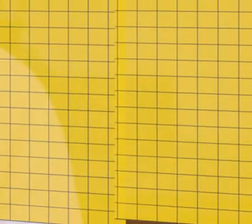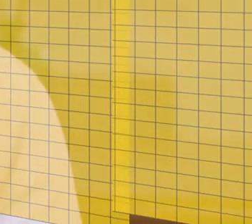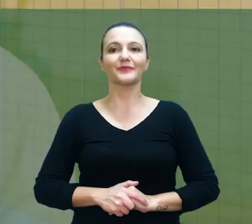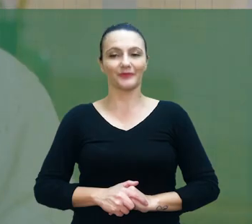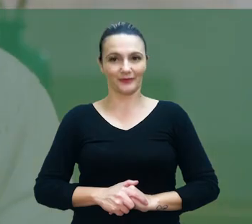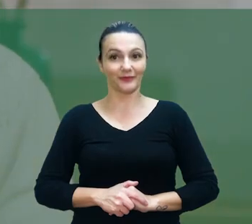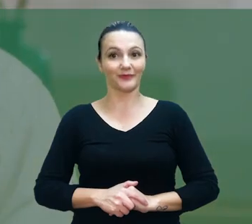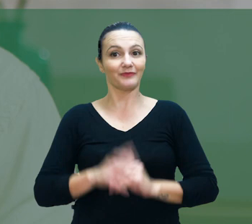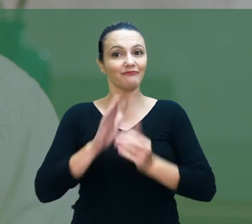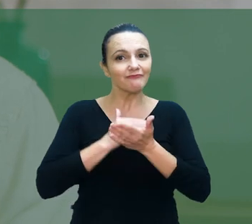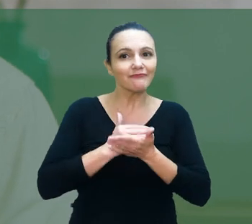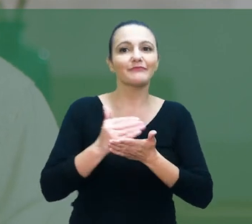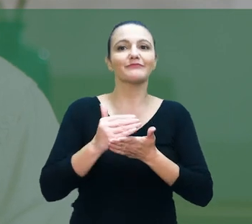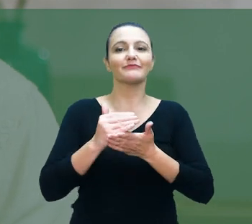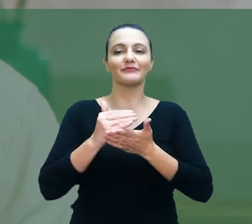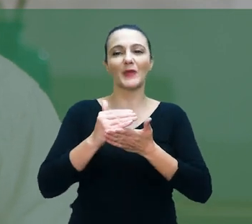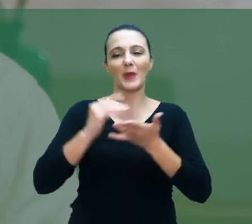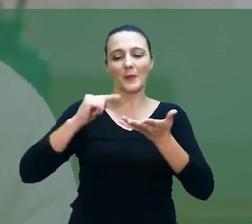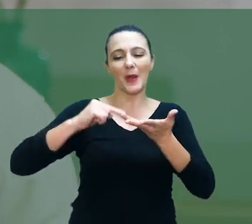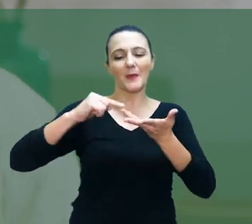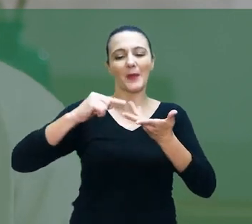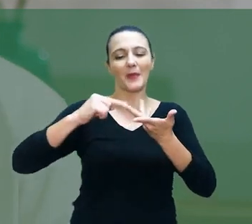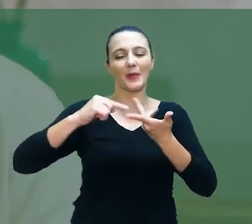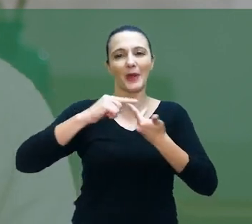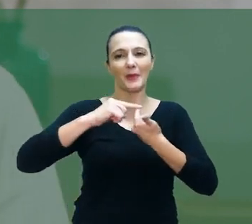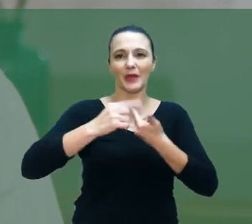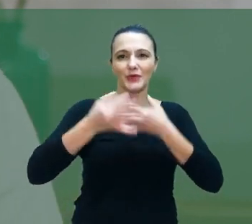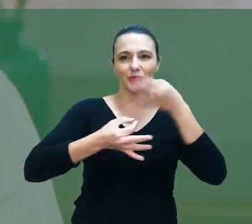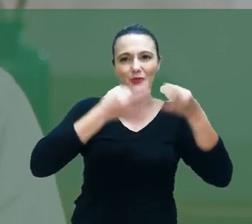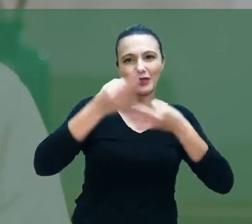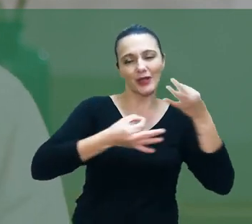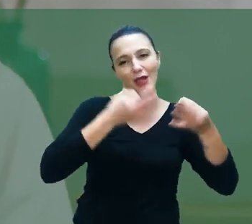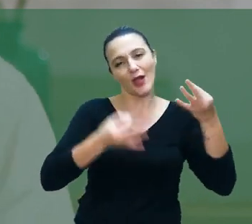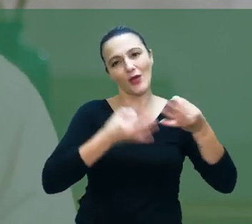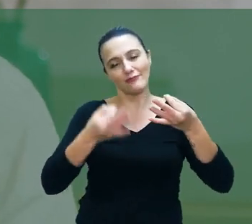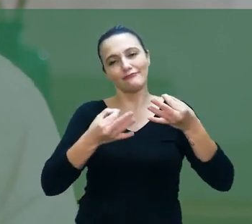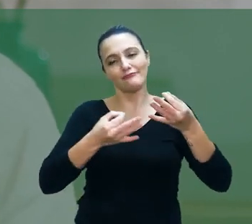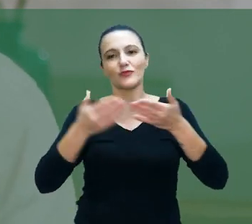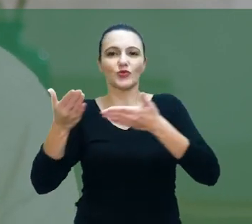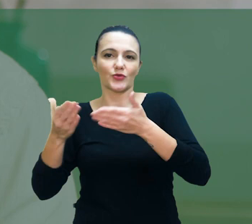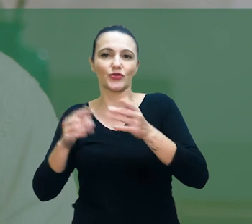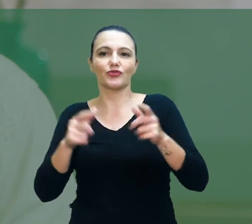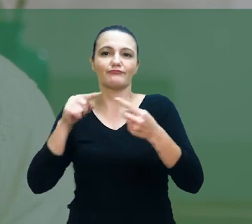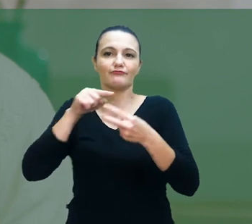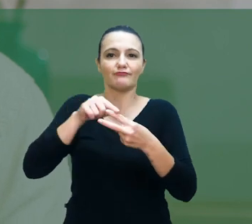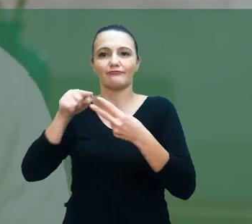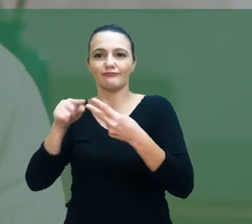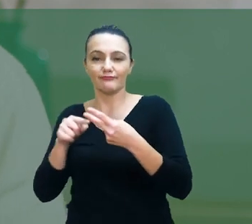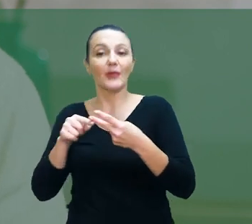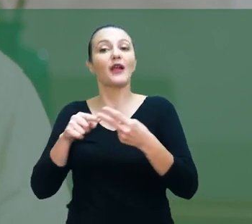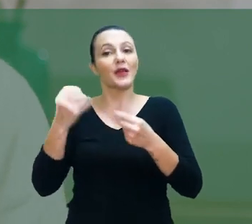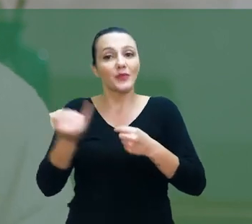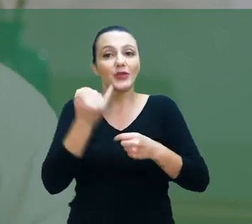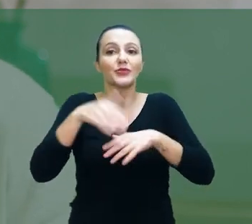A partir desse elenco de argumentos, né, seja de um lado, seja de um outro, acho que é muito interessante também conversar com os alunos